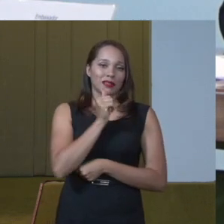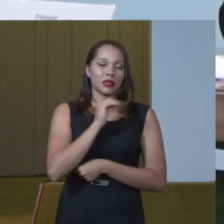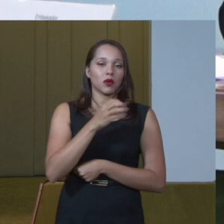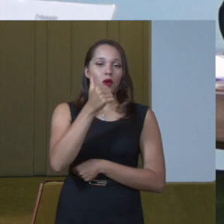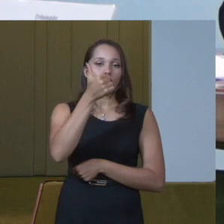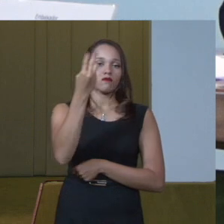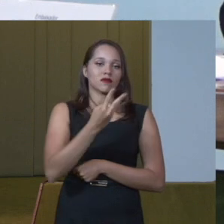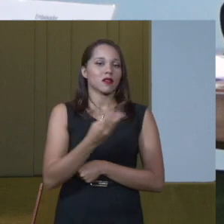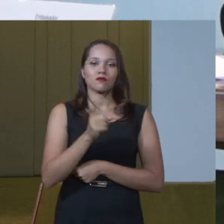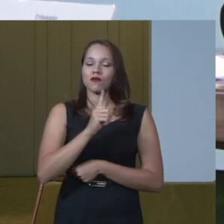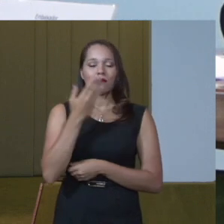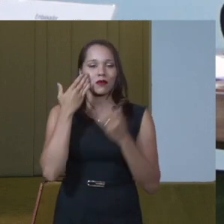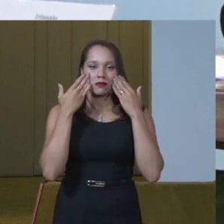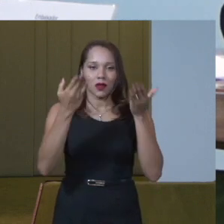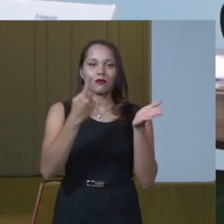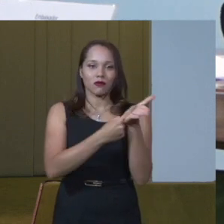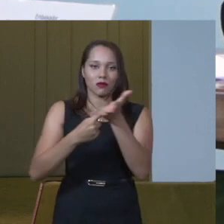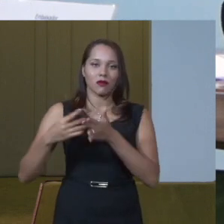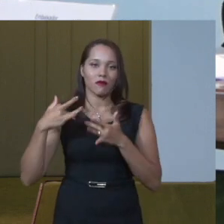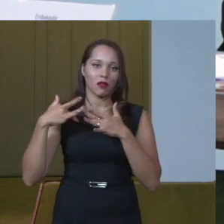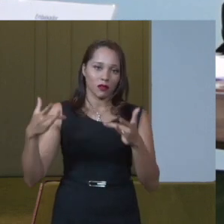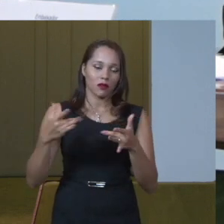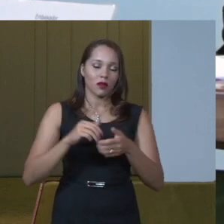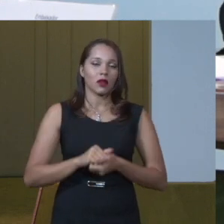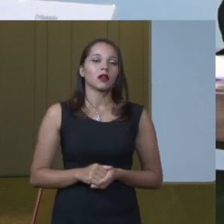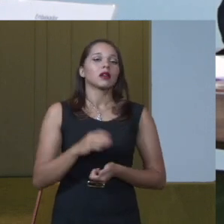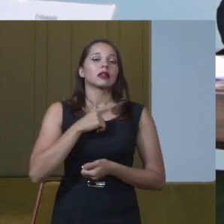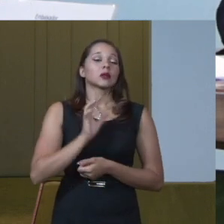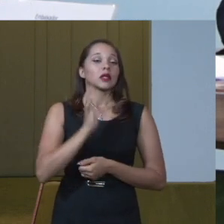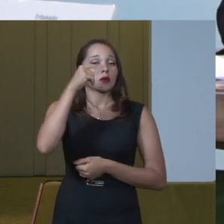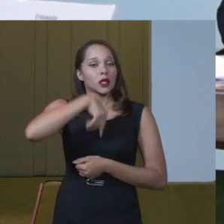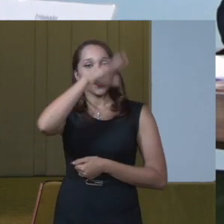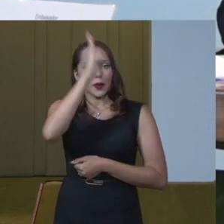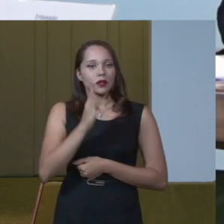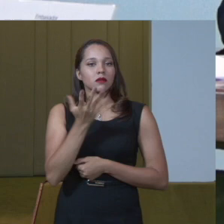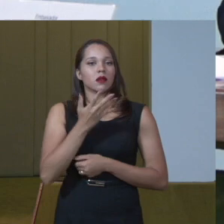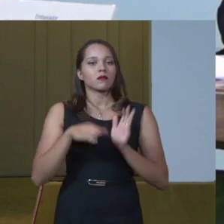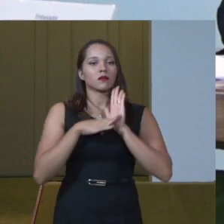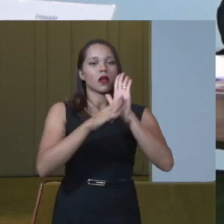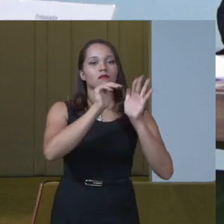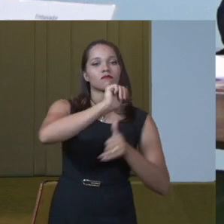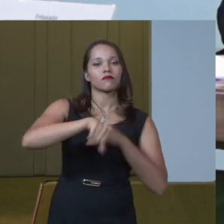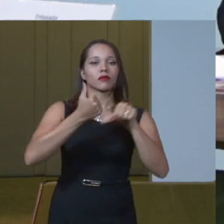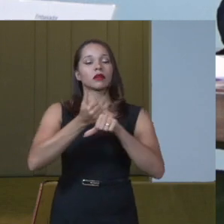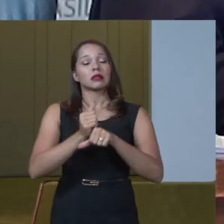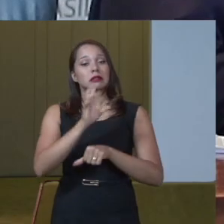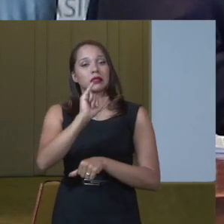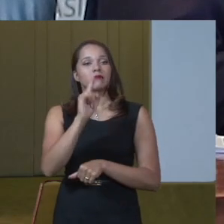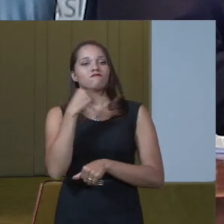países eleitos não apresentaram seus compromissos voluntários, situação que o Brasil quer ajudar a reverter, caso sejamos